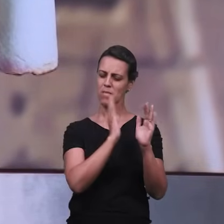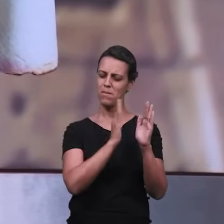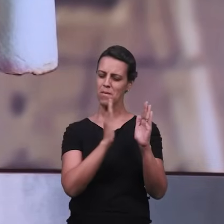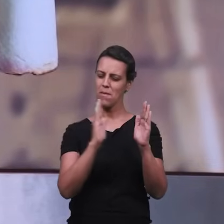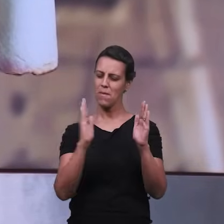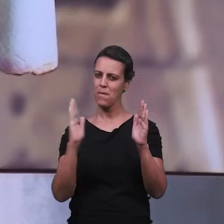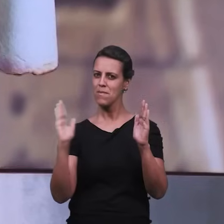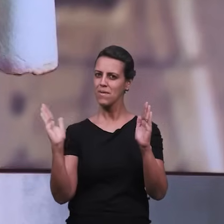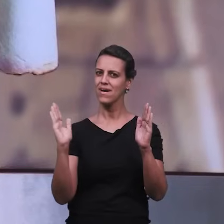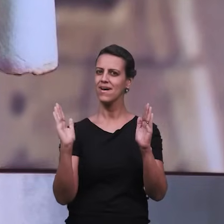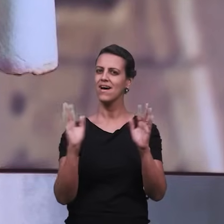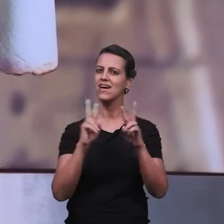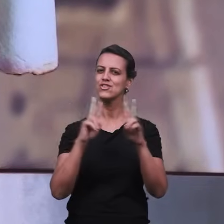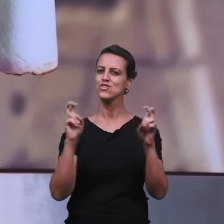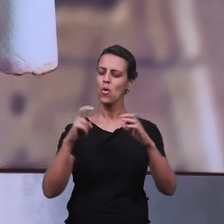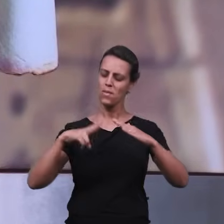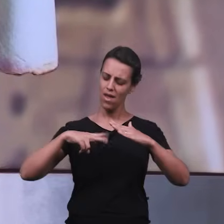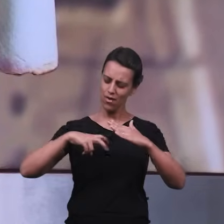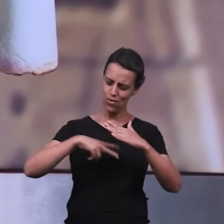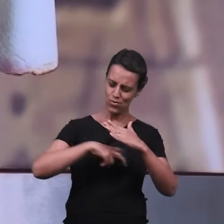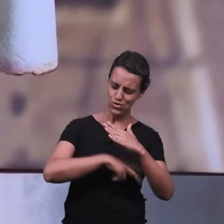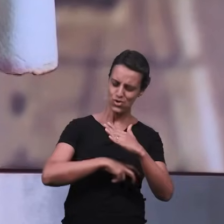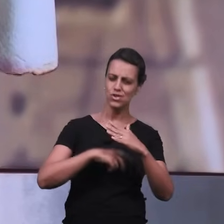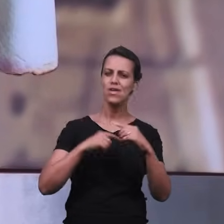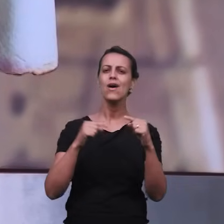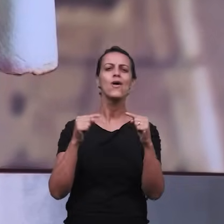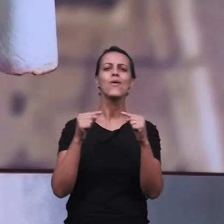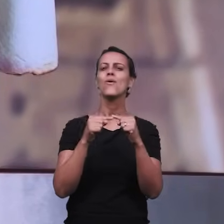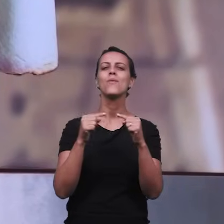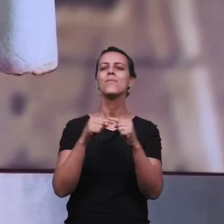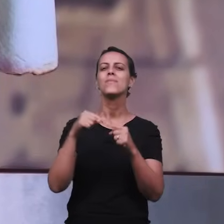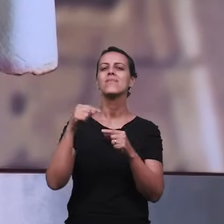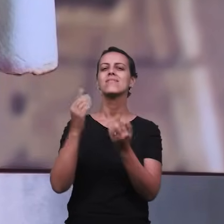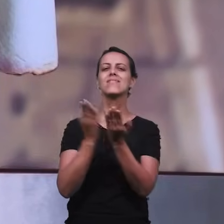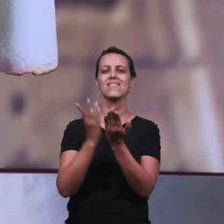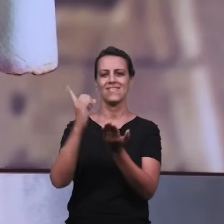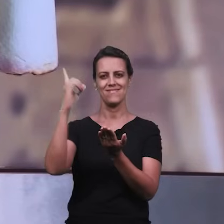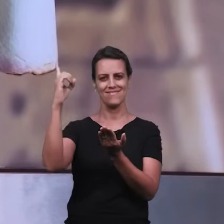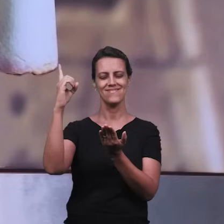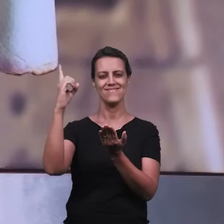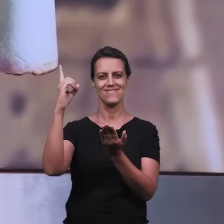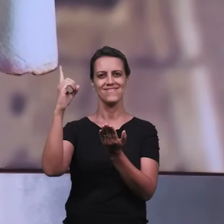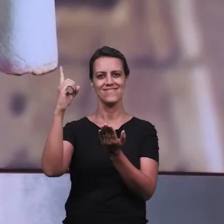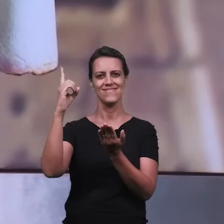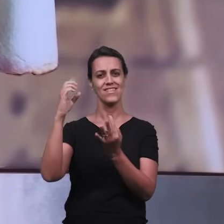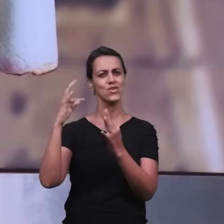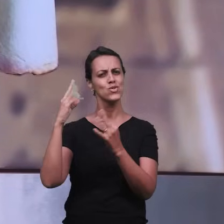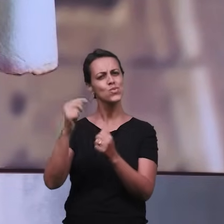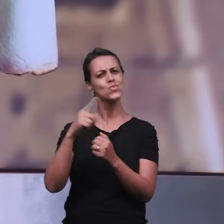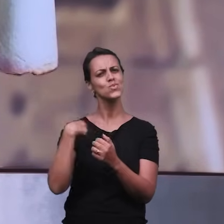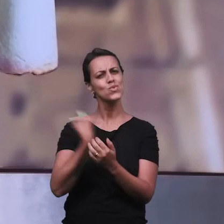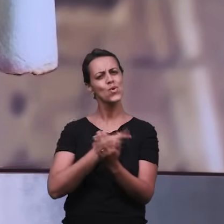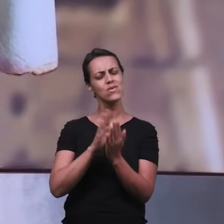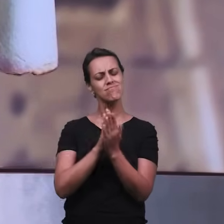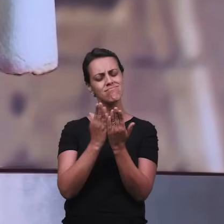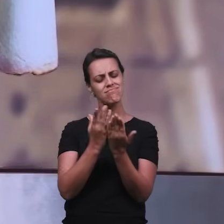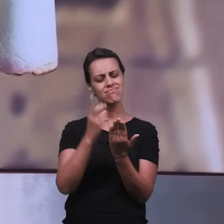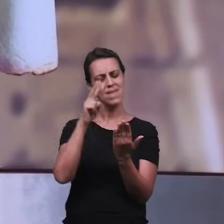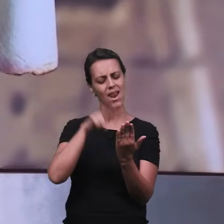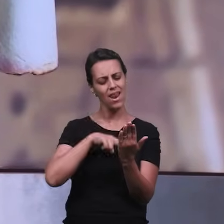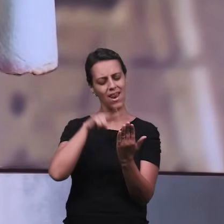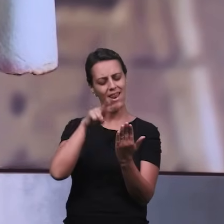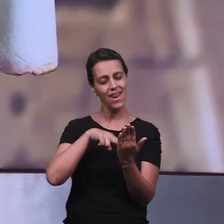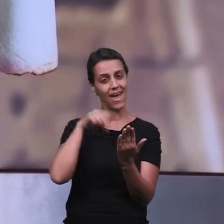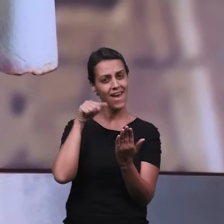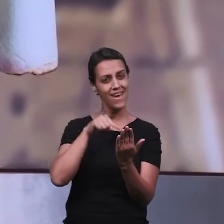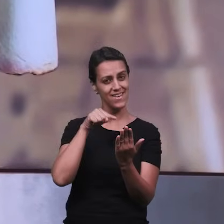sobre arqueologia envolvendo a Bíblia. Então, aquilo que nós lemos no dia a dia,